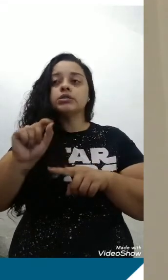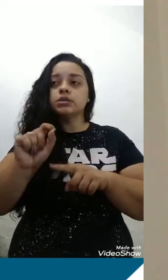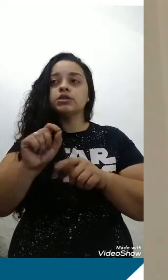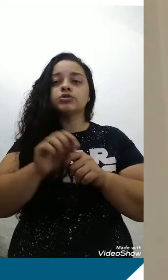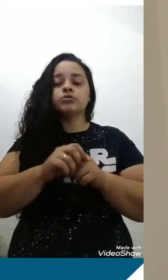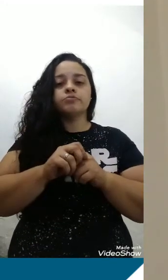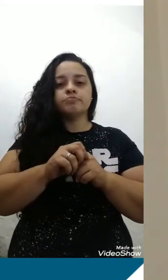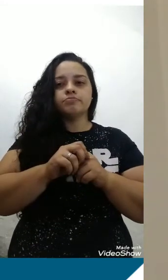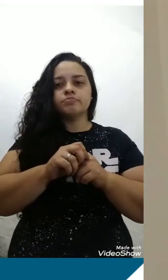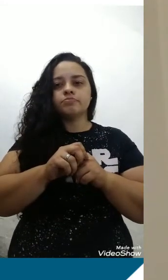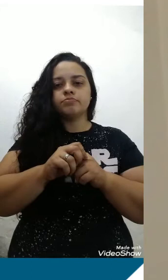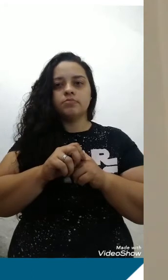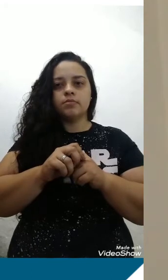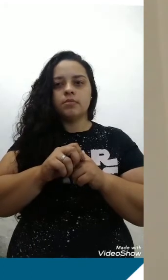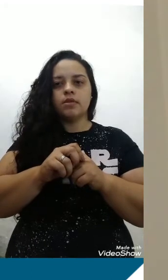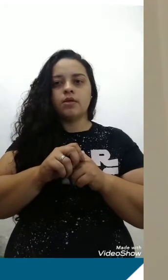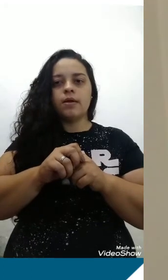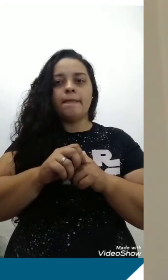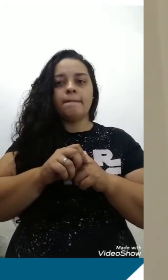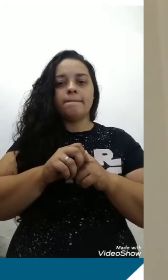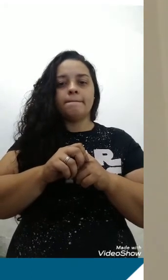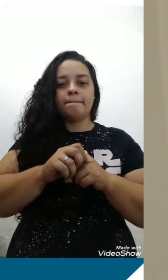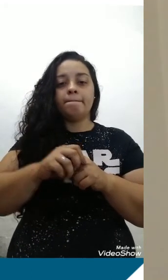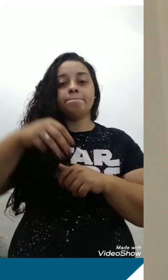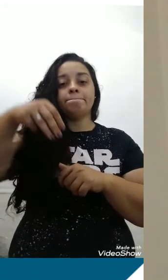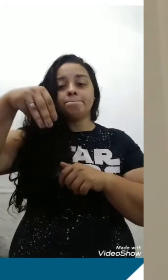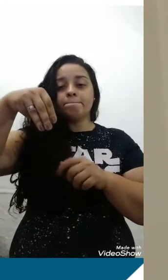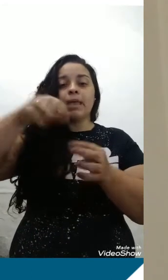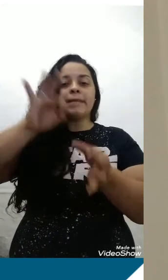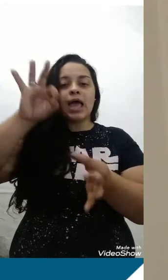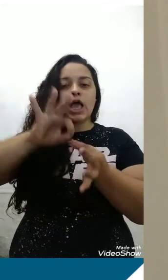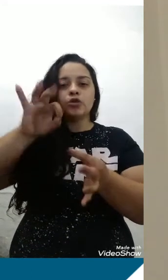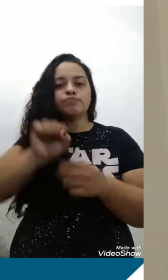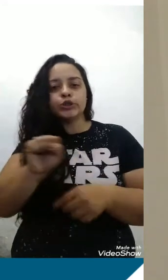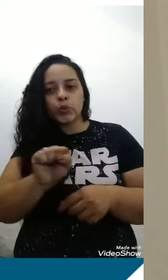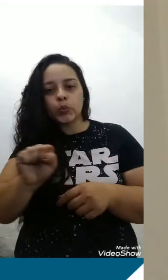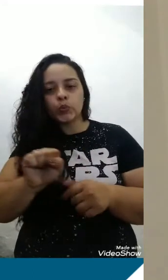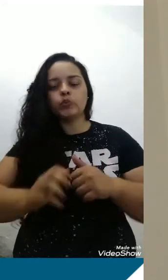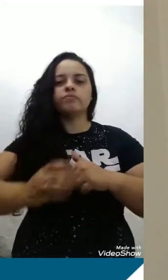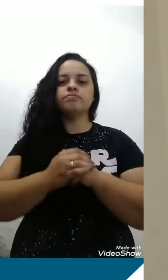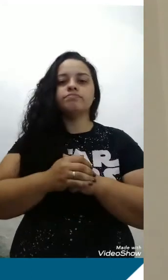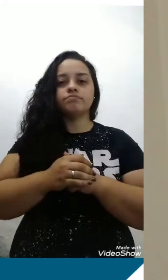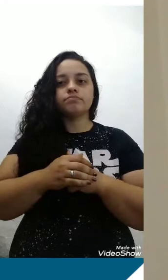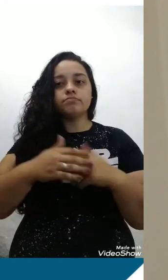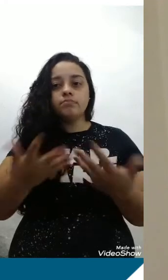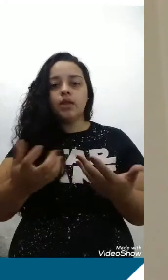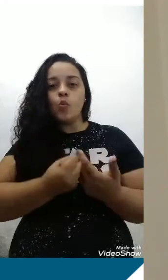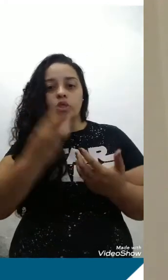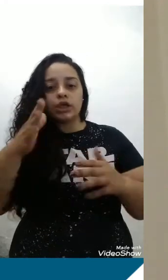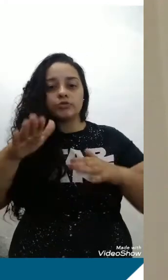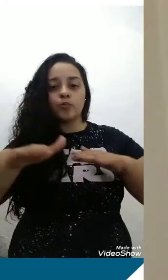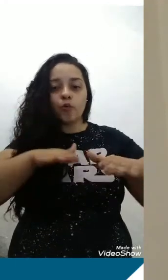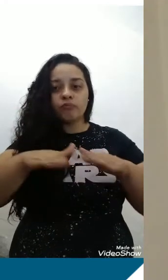vezes a unidade padrão de velocidade, que é metros por segundo. Então,